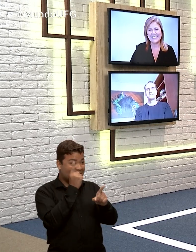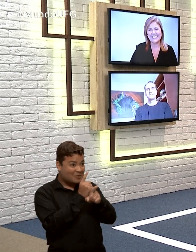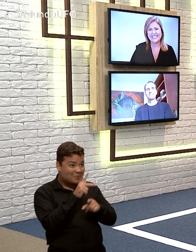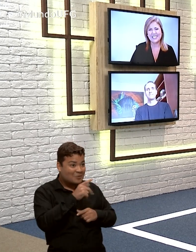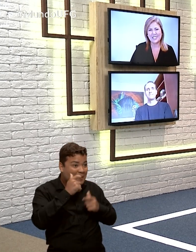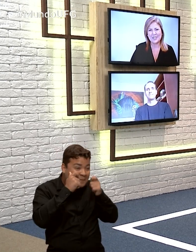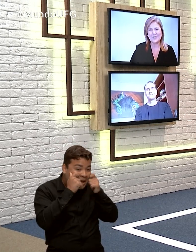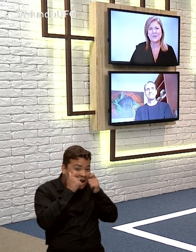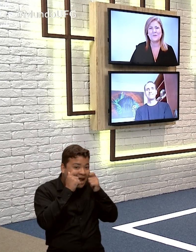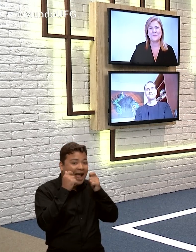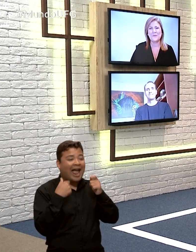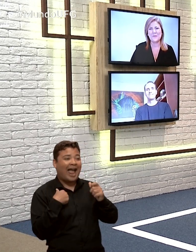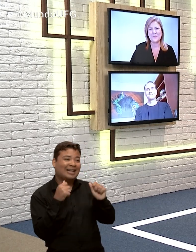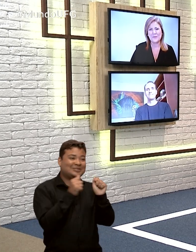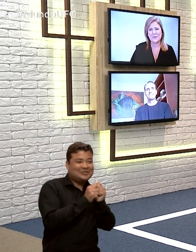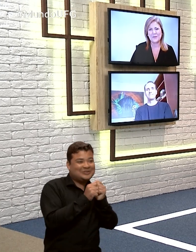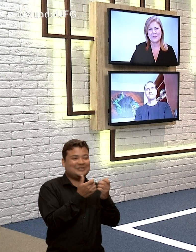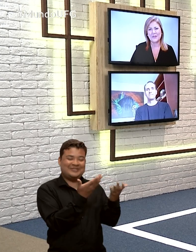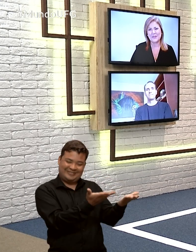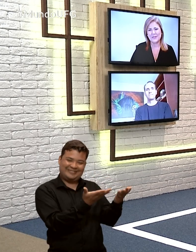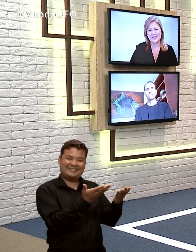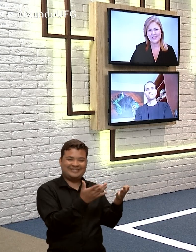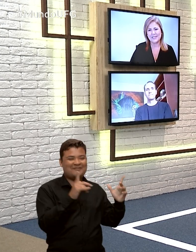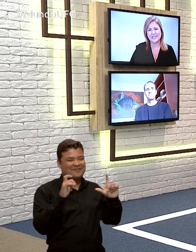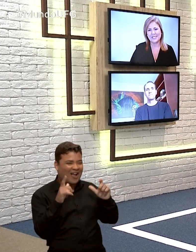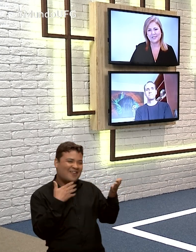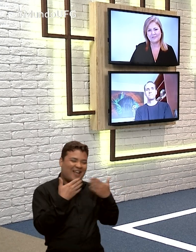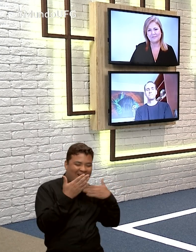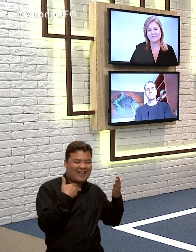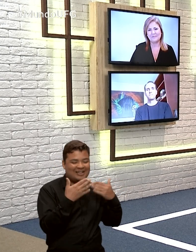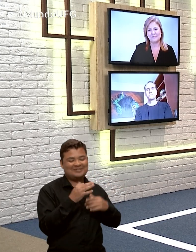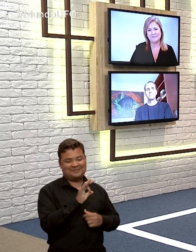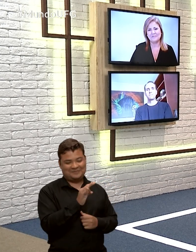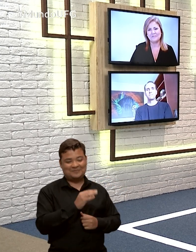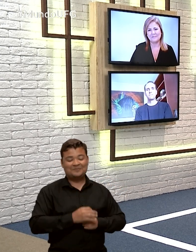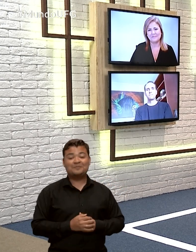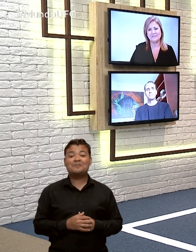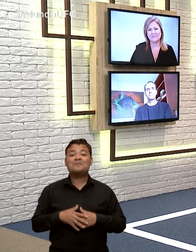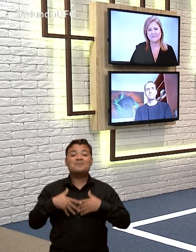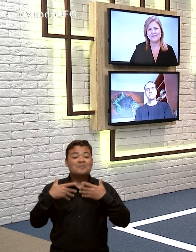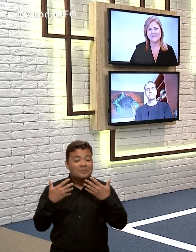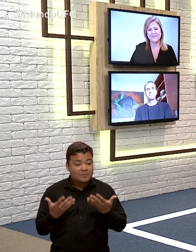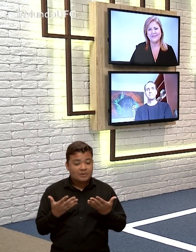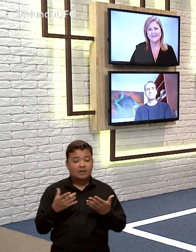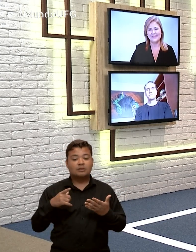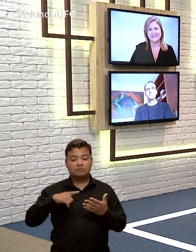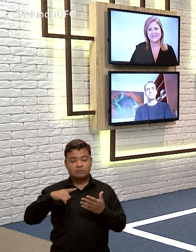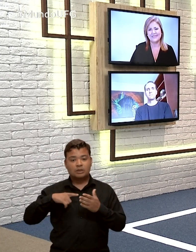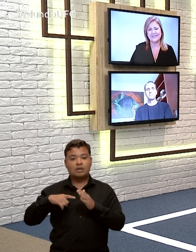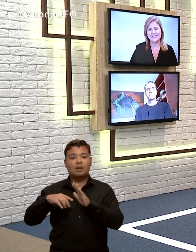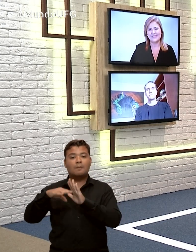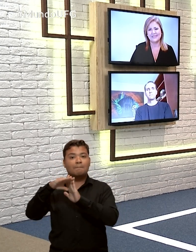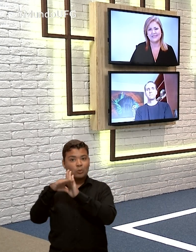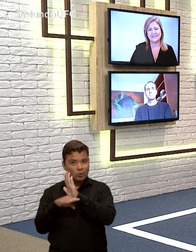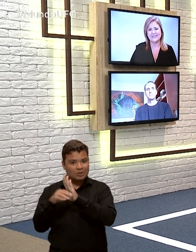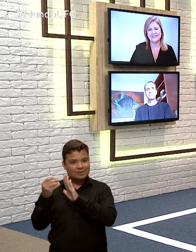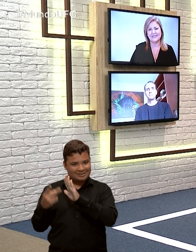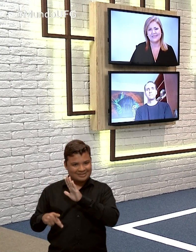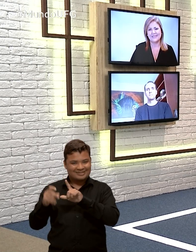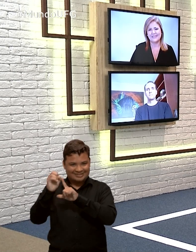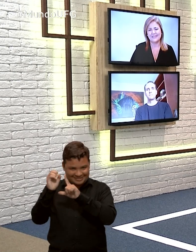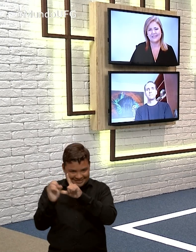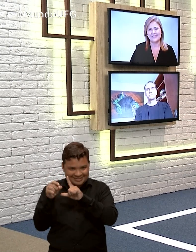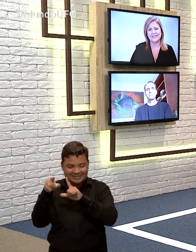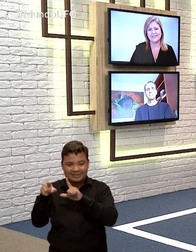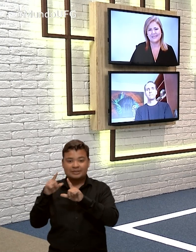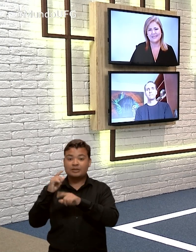Maria, que realmente, gente, inclusive eu quero ressaltar aqui que é um dos interprogramas de maior audiência da TV UFG,